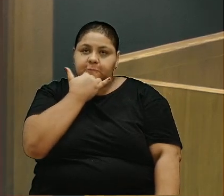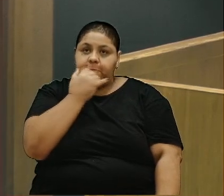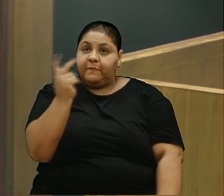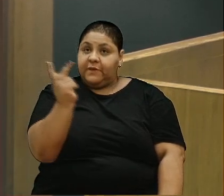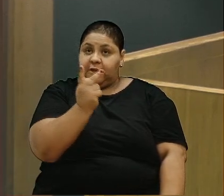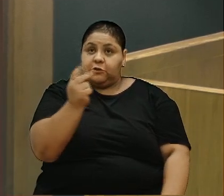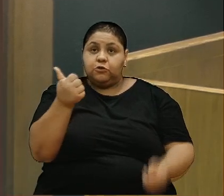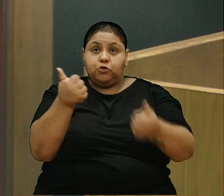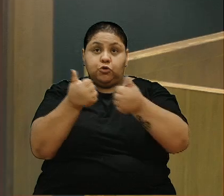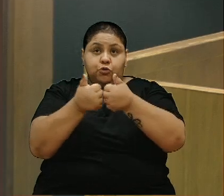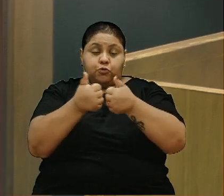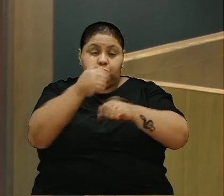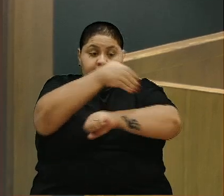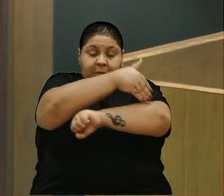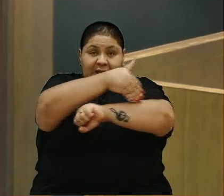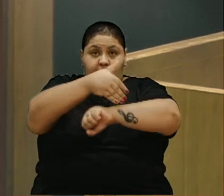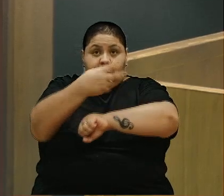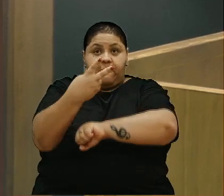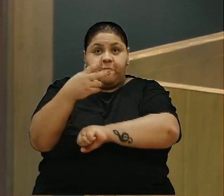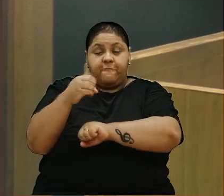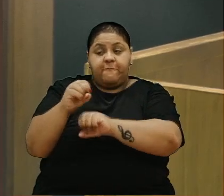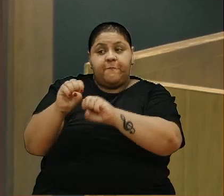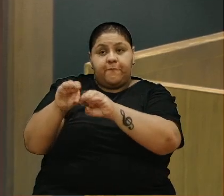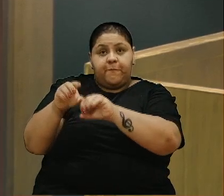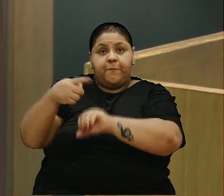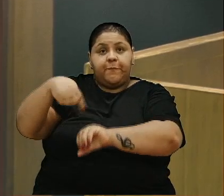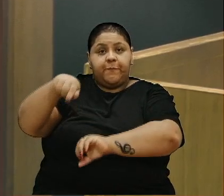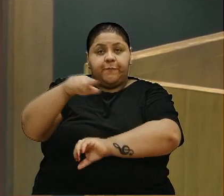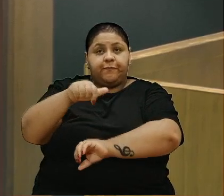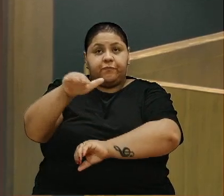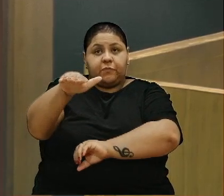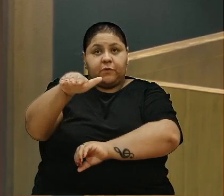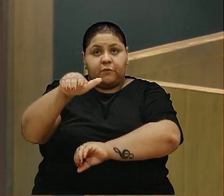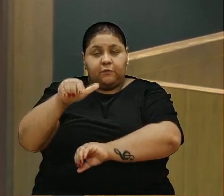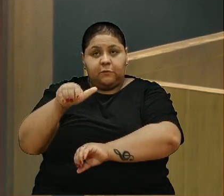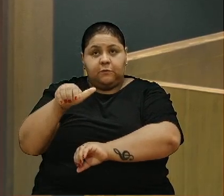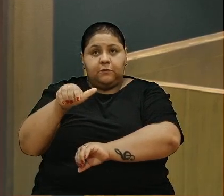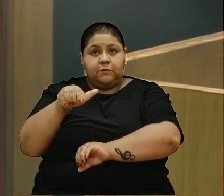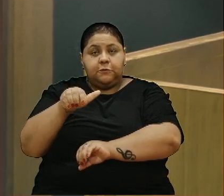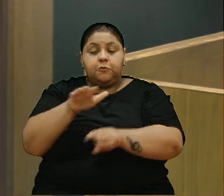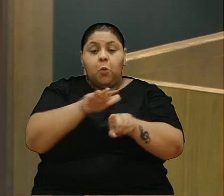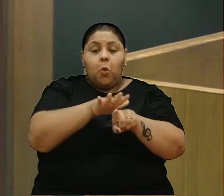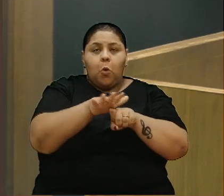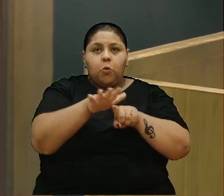Nós estamos chamando o Conselho Municipal de Educação